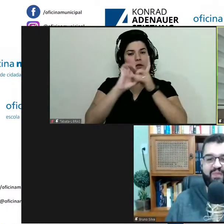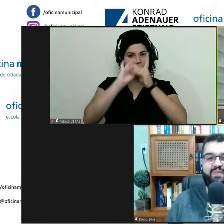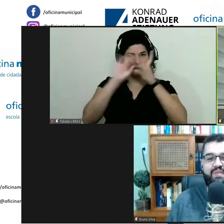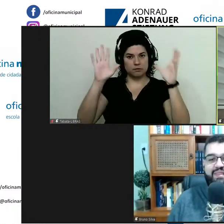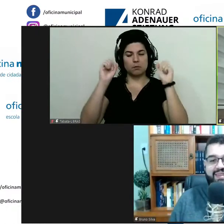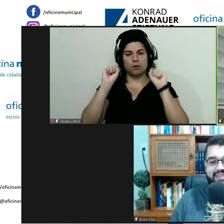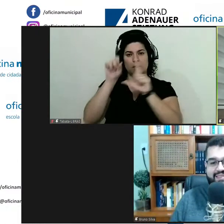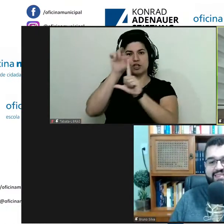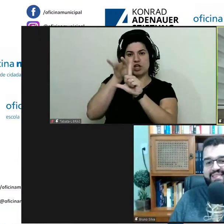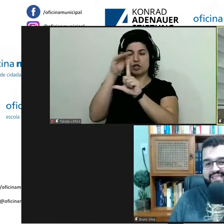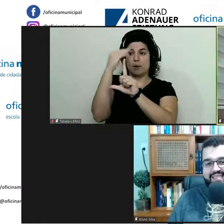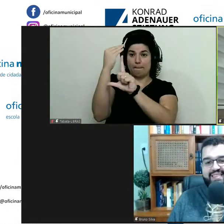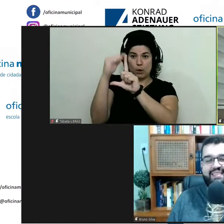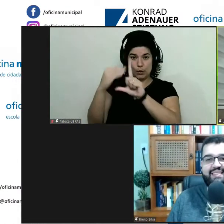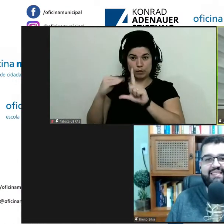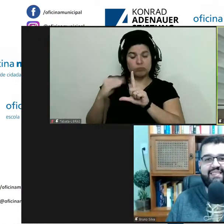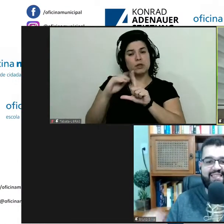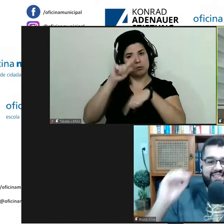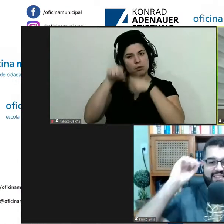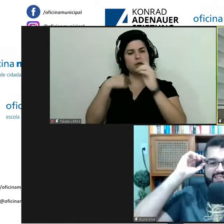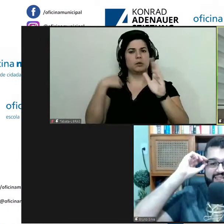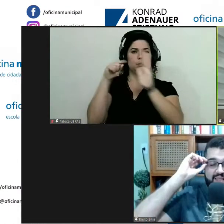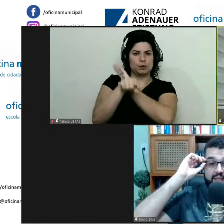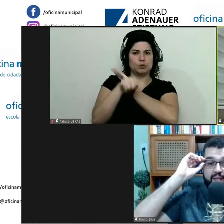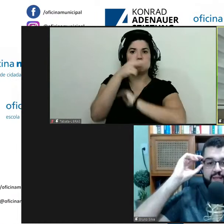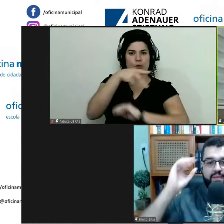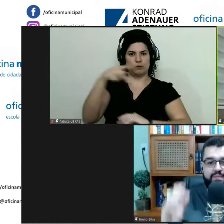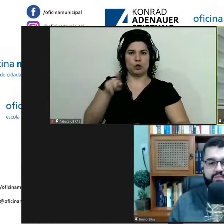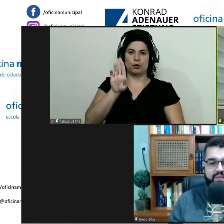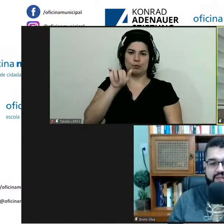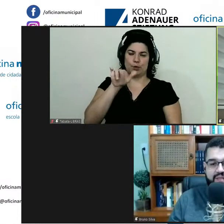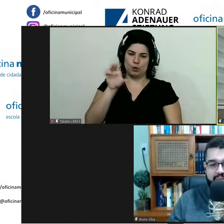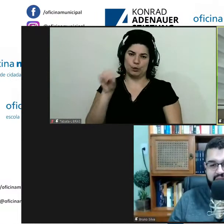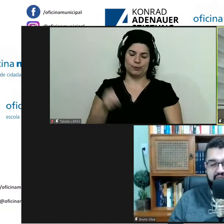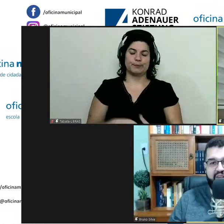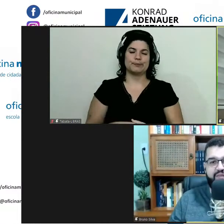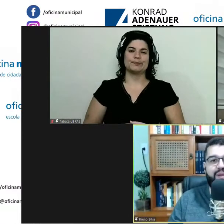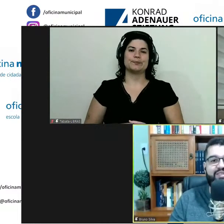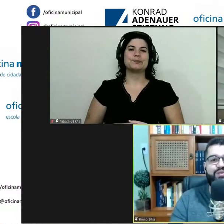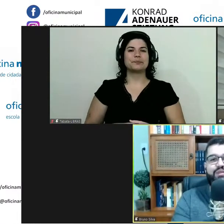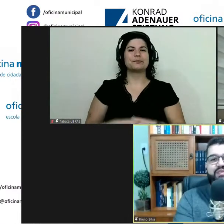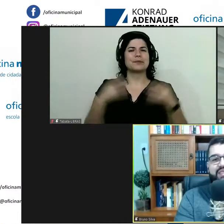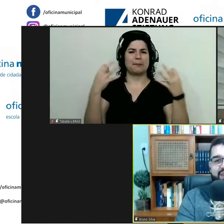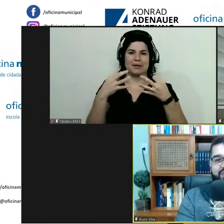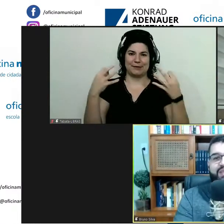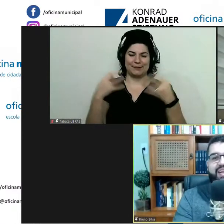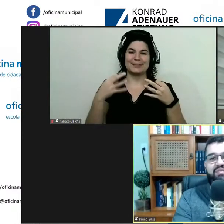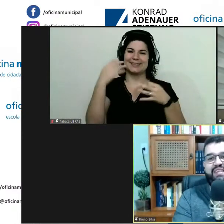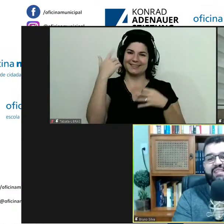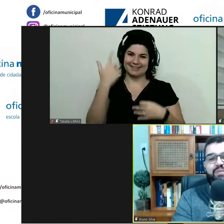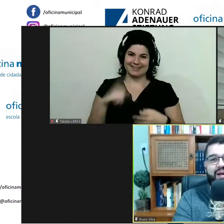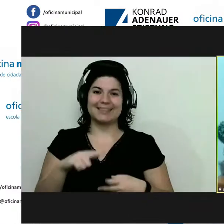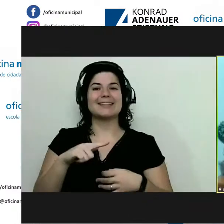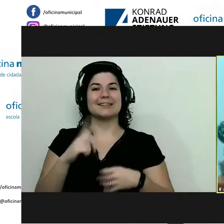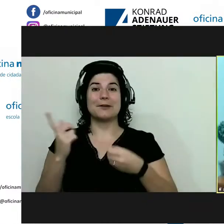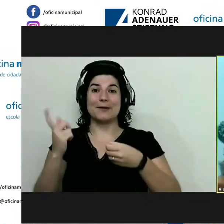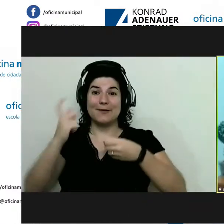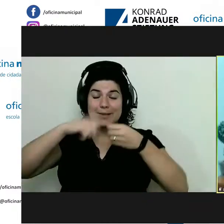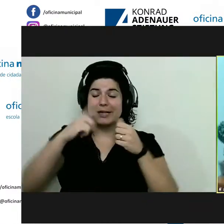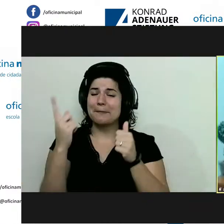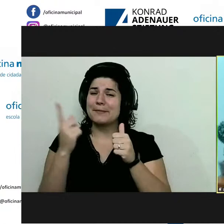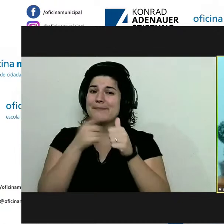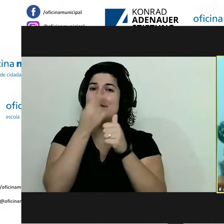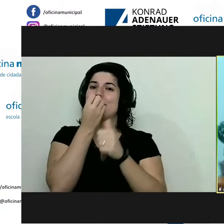para colocar no chat que eu vou repassar as perguntas para o professor brancos é perfeito vamos lá de novo então né voltar na fita